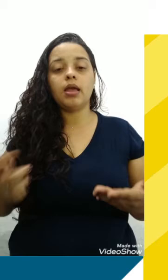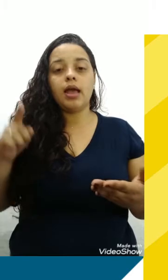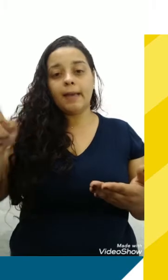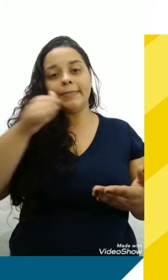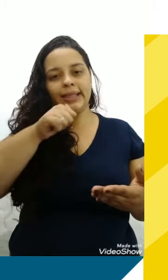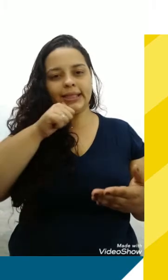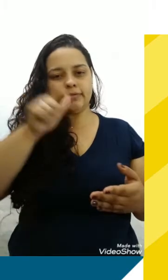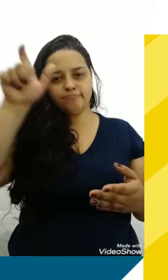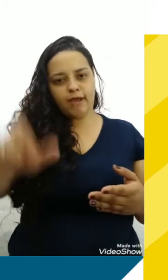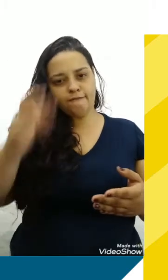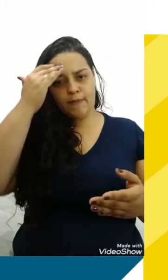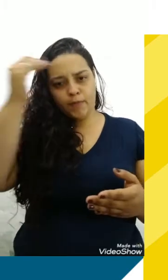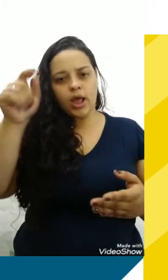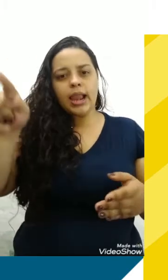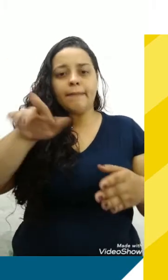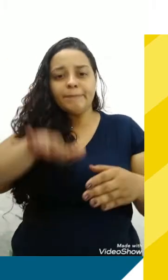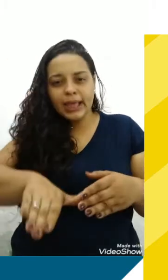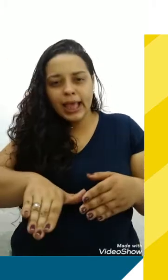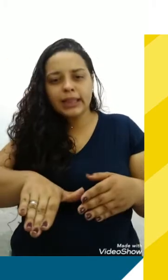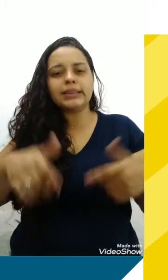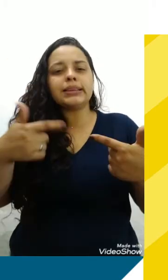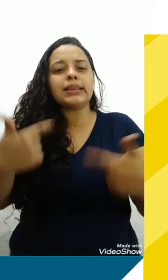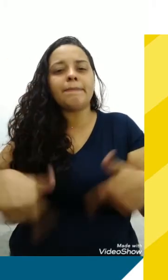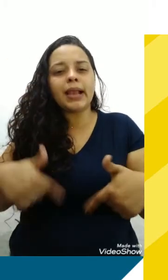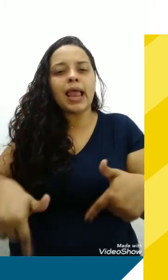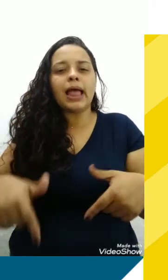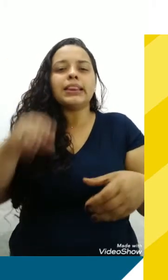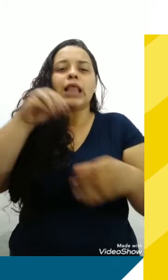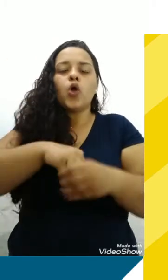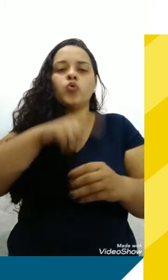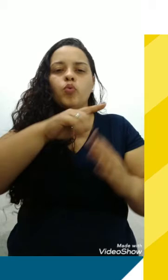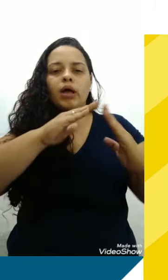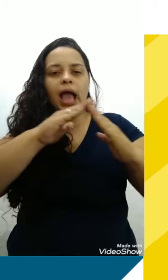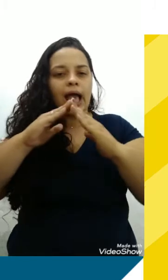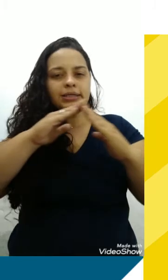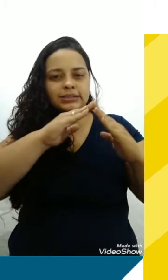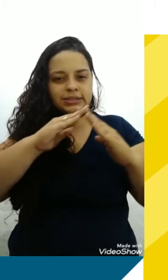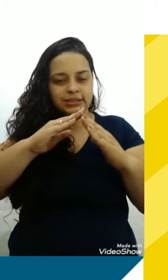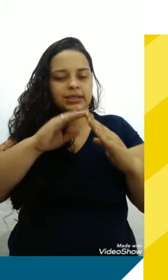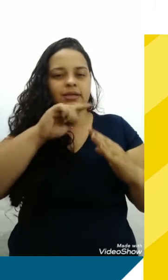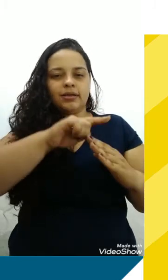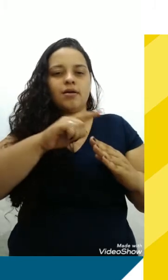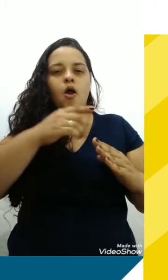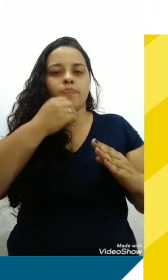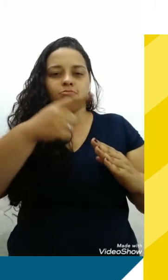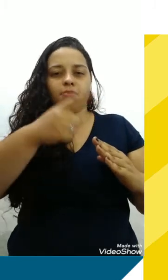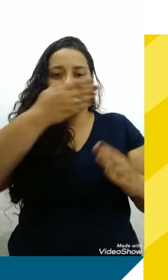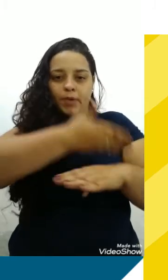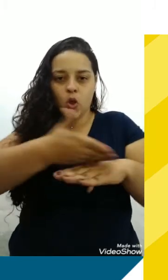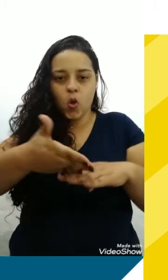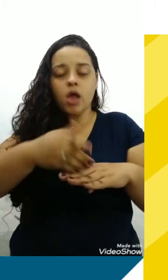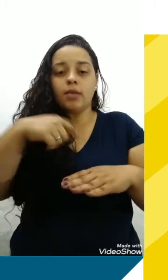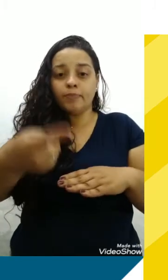A Querinde, ainda criança, é levada para trabalhar dentro da casa grande, servindo de companhia para a filha dos senhores.